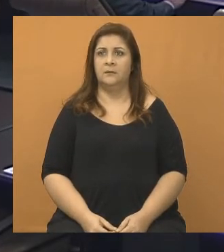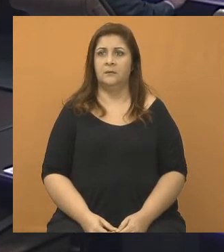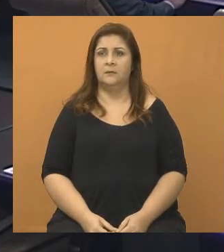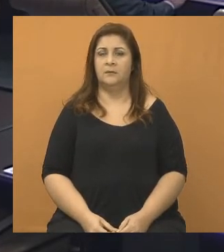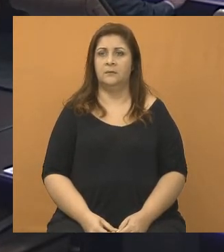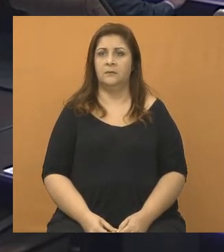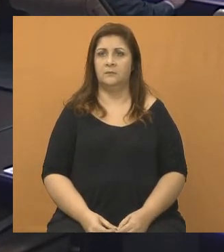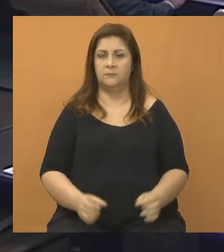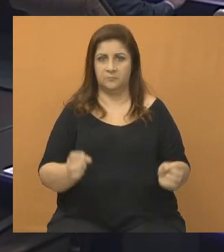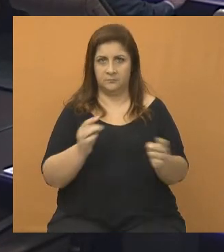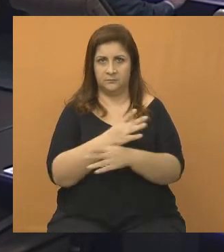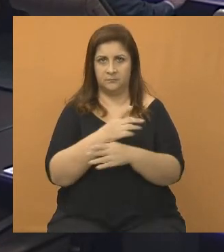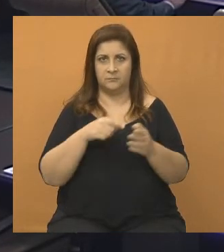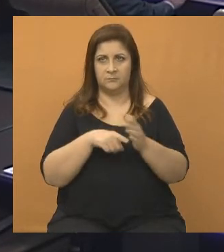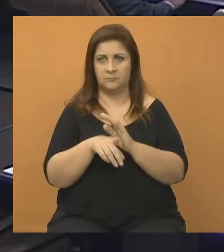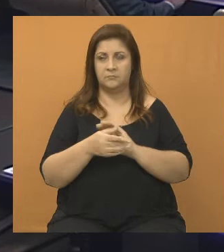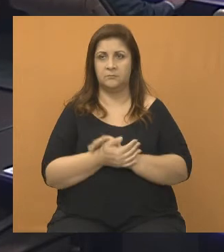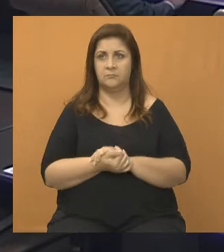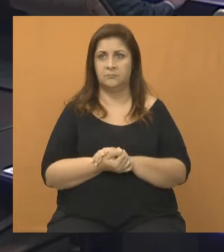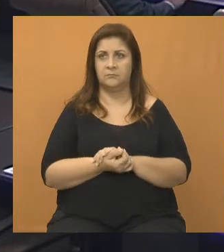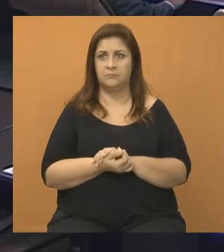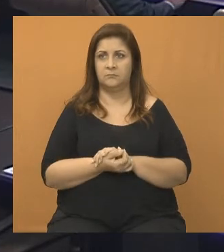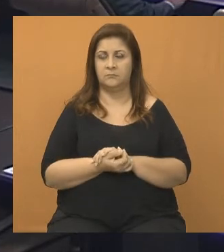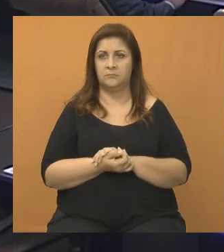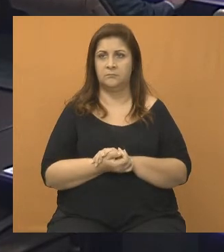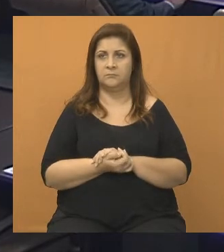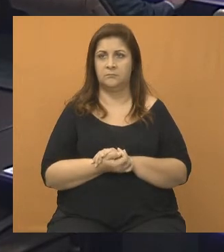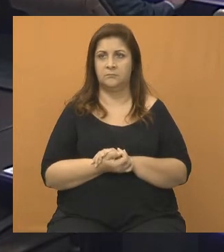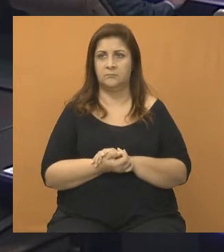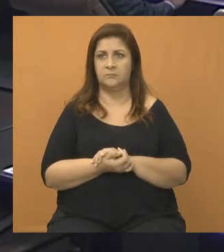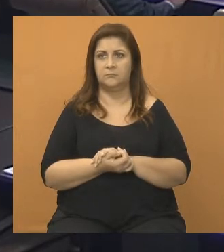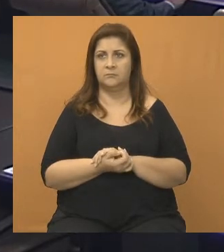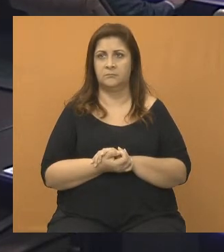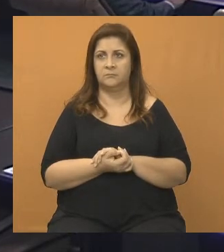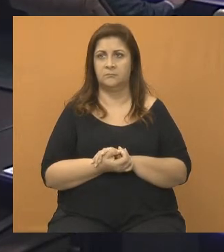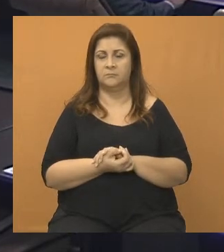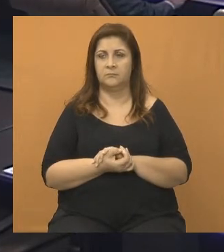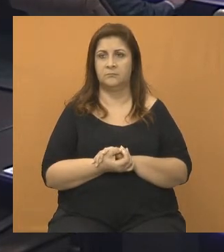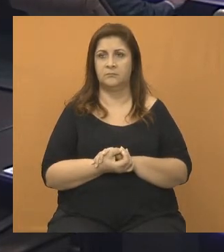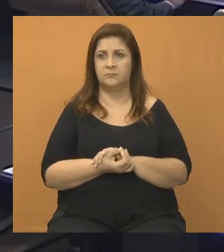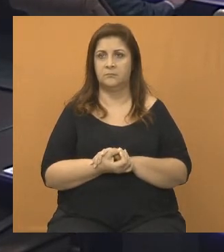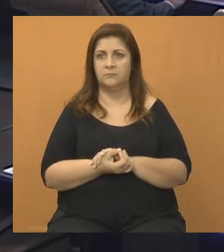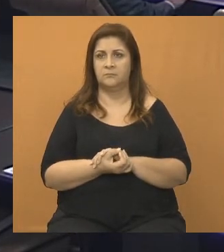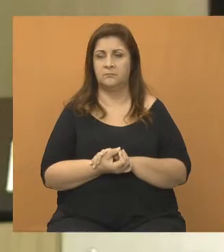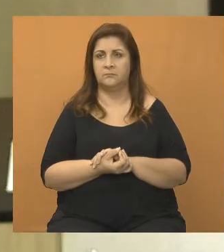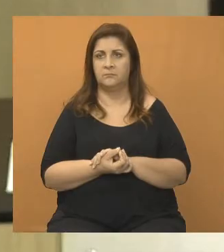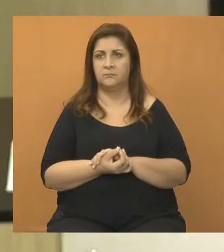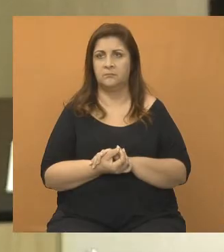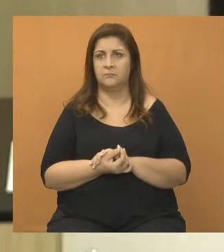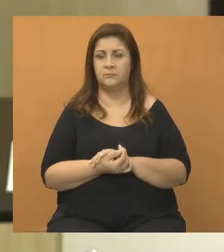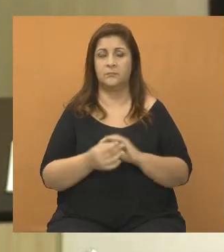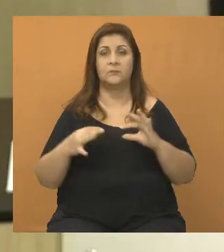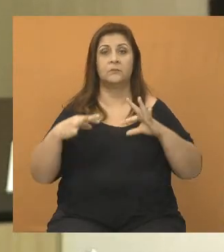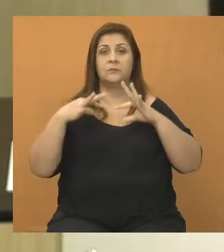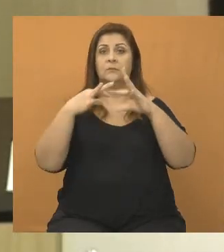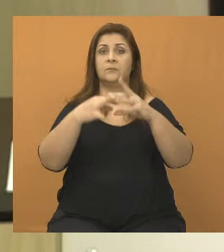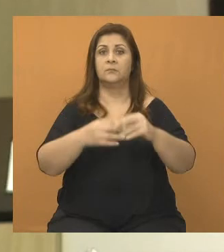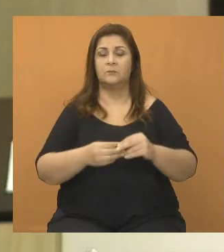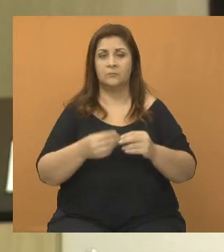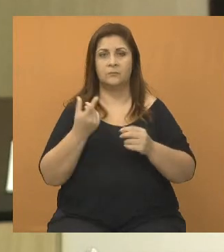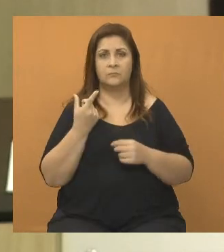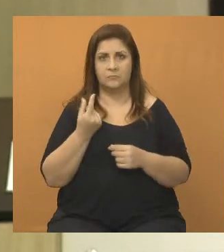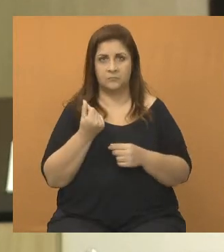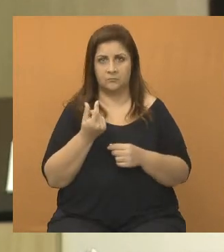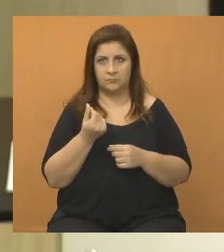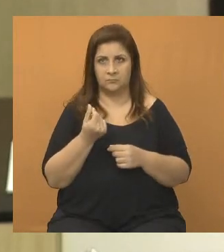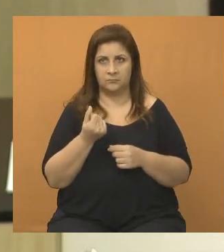Acho que não havendo mais perguntas, só queria fazer uma consideração final. De todo o orçamento que está aqui,